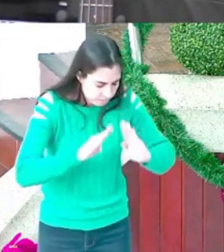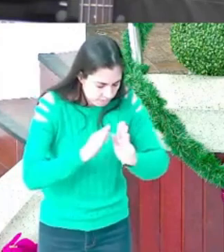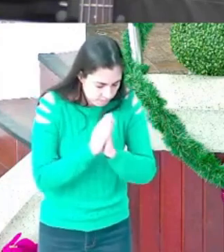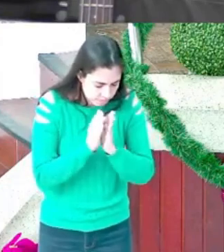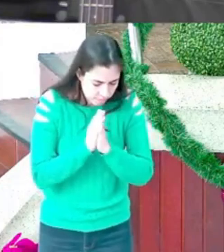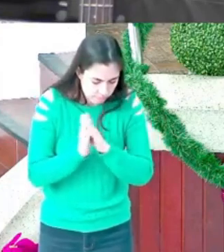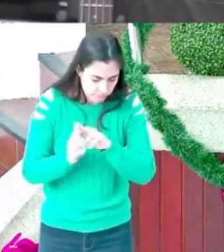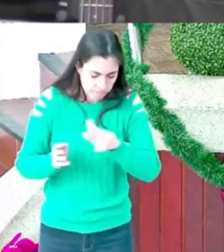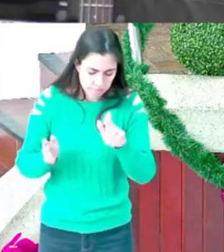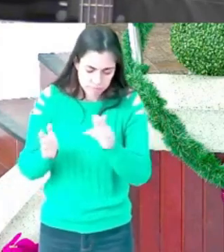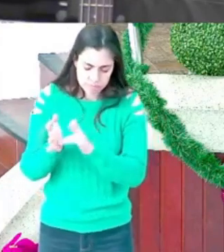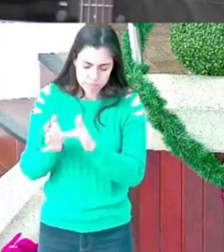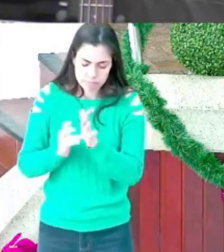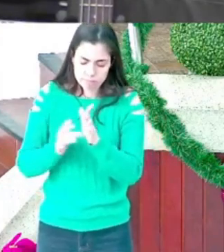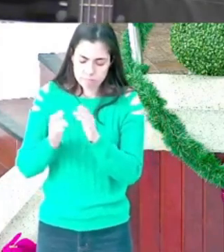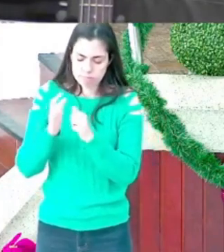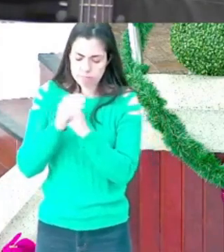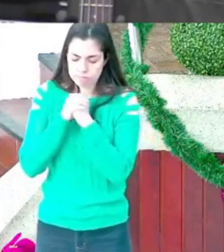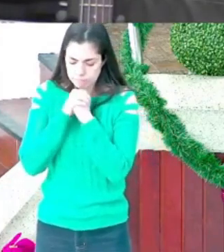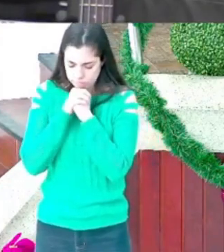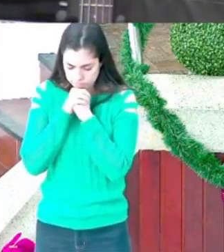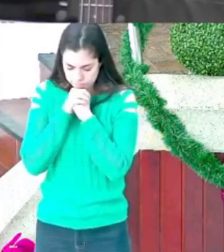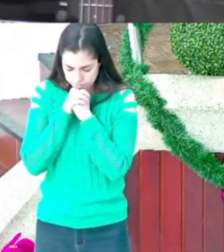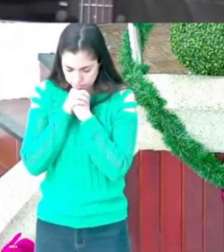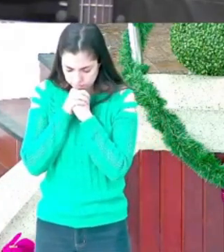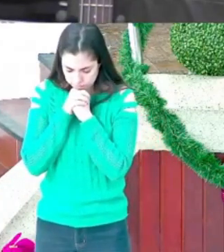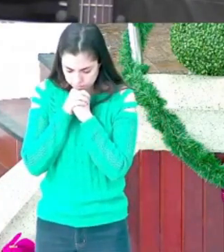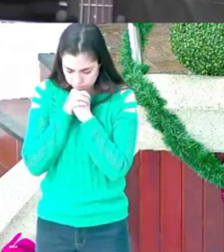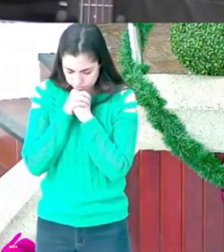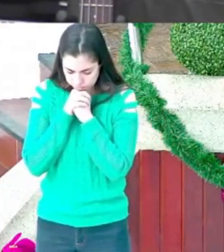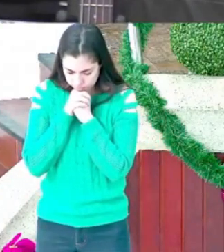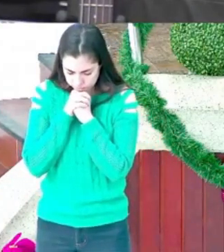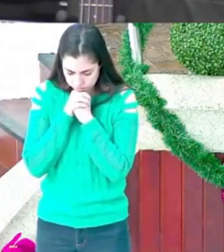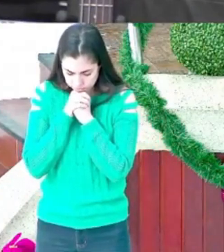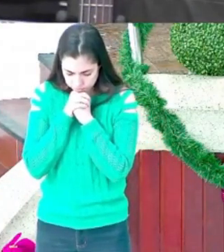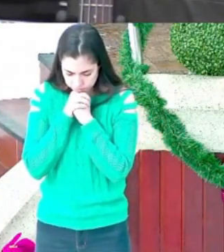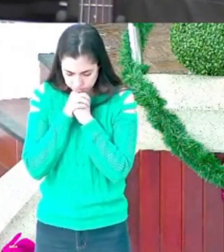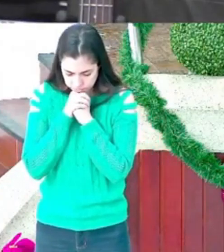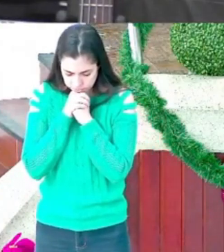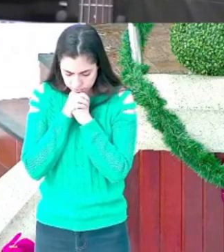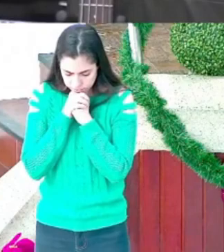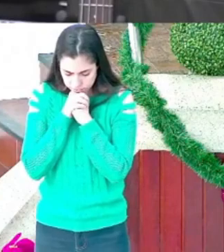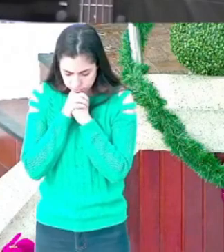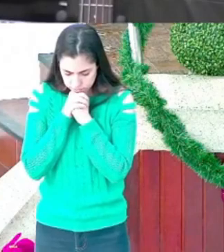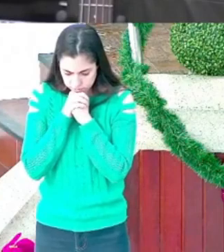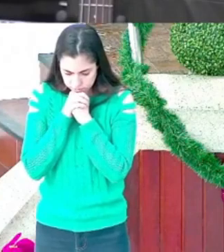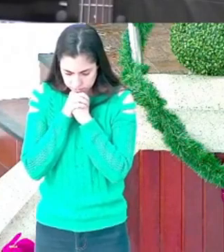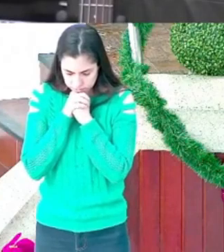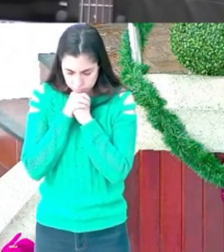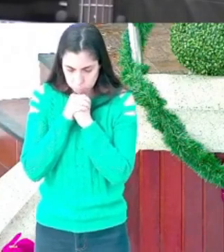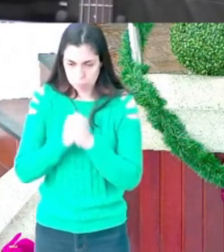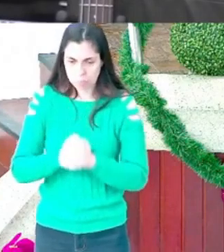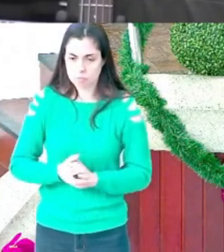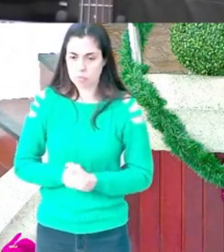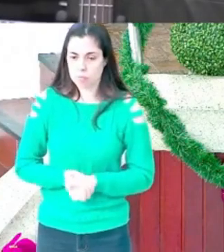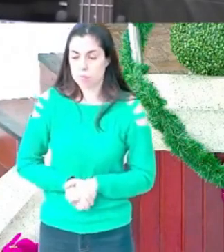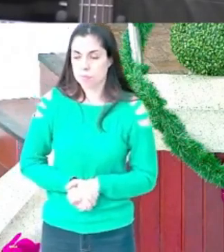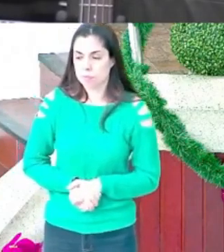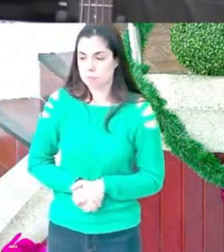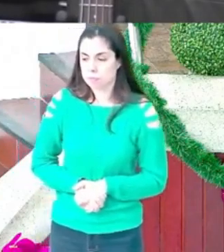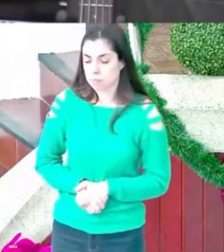fazemos no nome de Jesus. Amém. Amém. As motivações do coração. O que